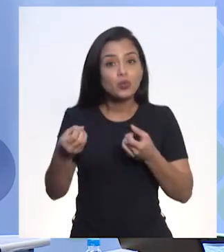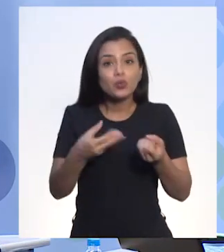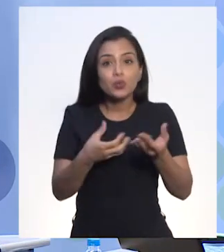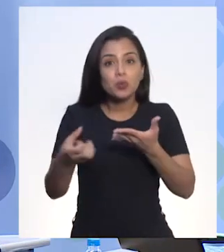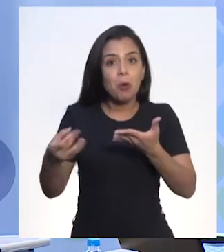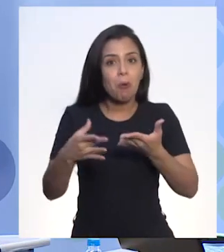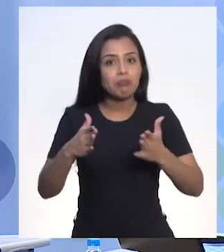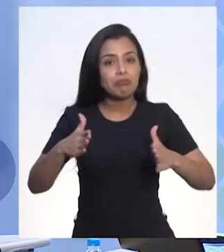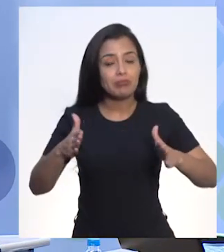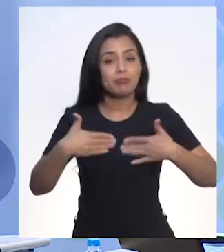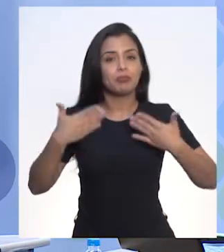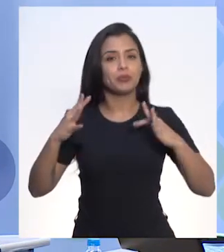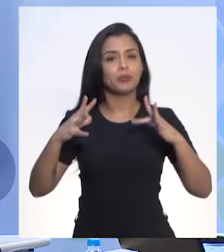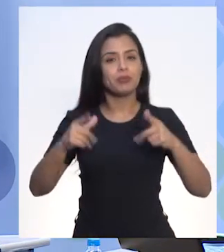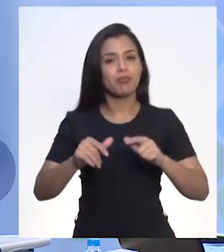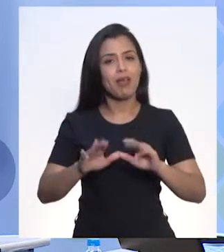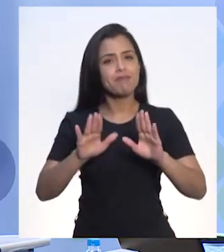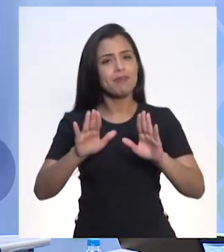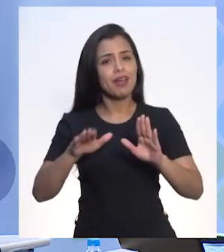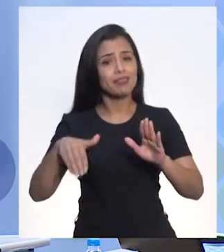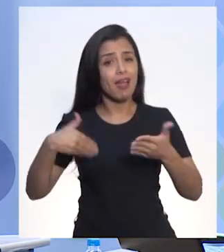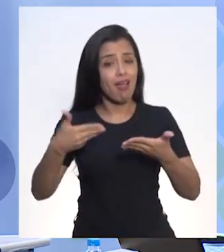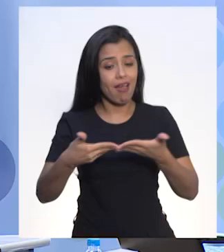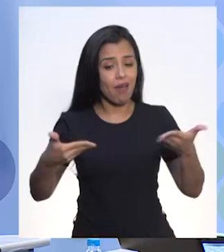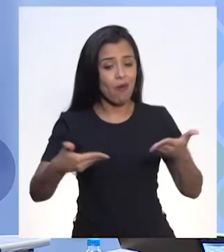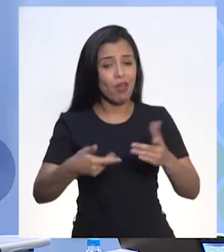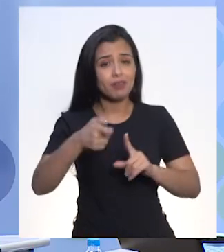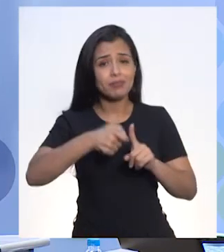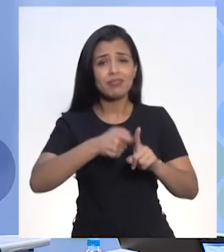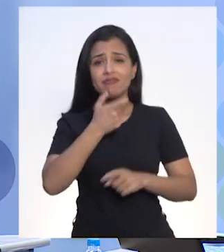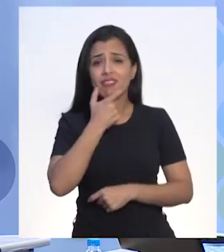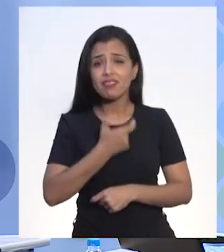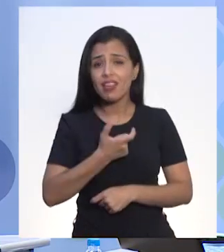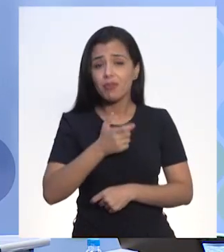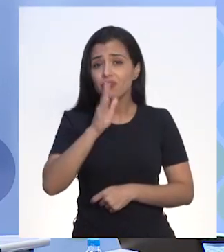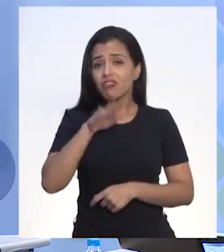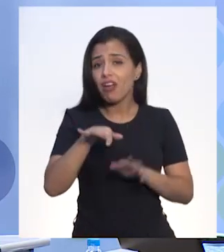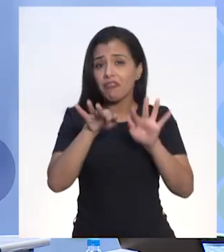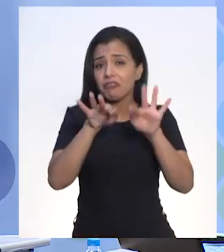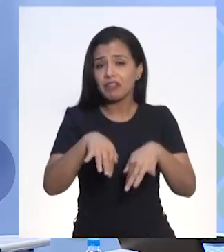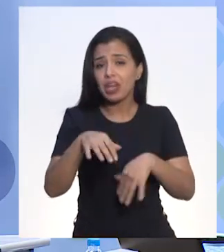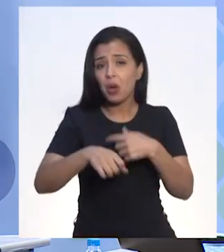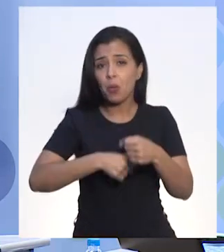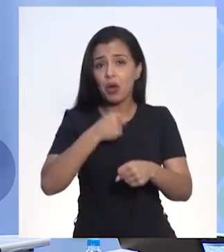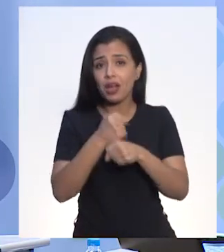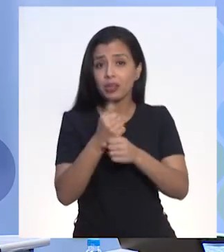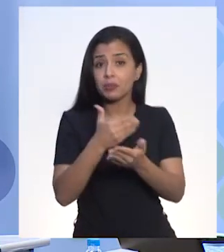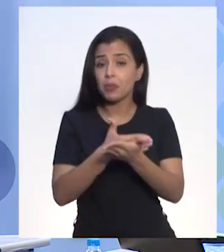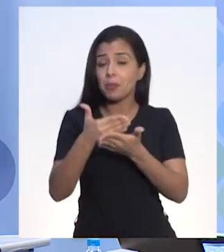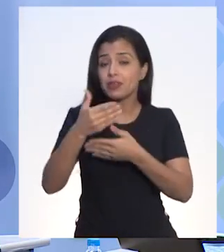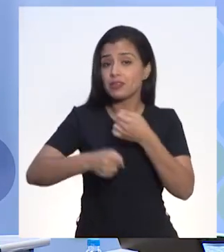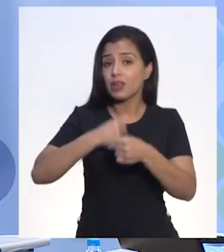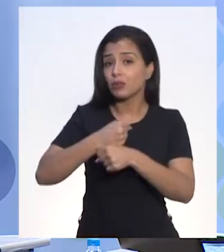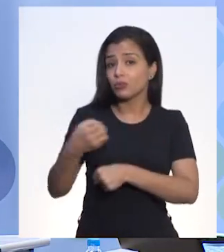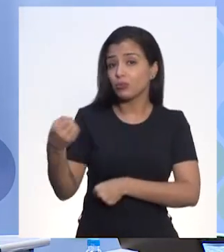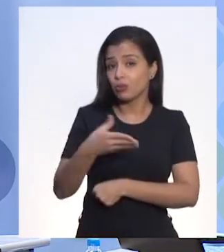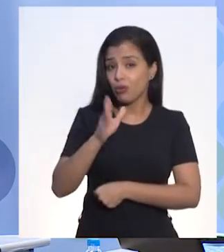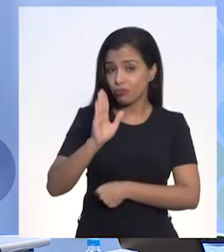mundo, E, por incrível que pareça, chegamos em dezembro, E está no final já desse ano e para começar um novo ano,